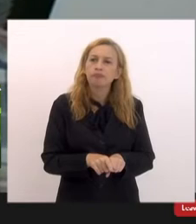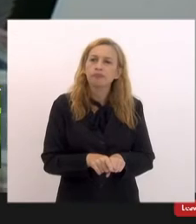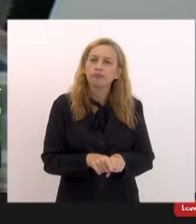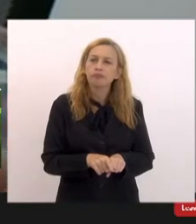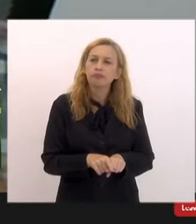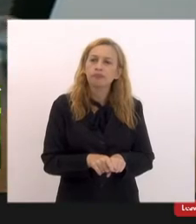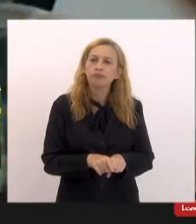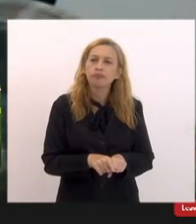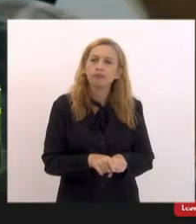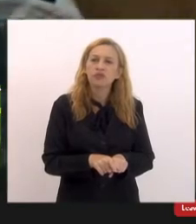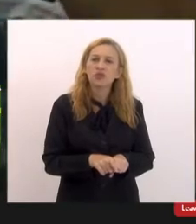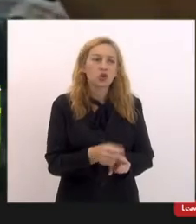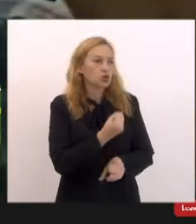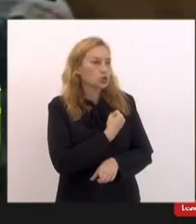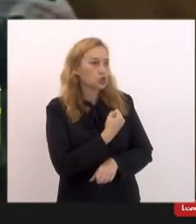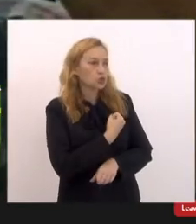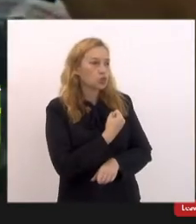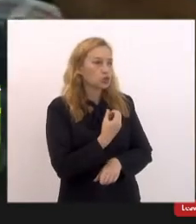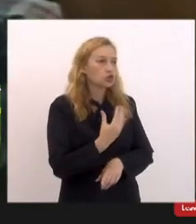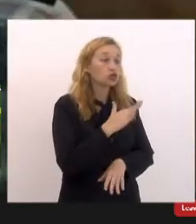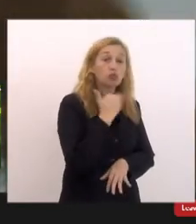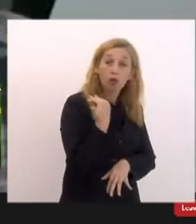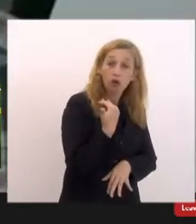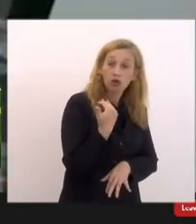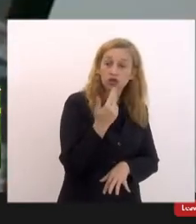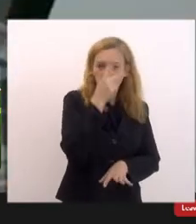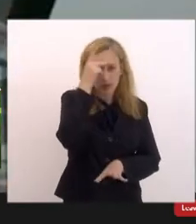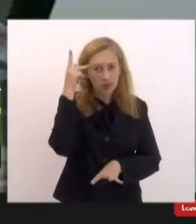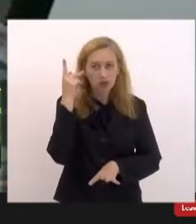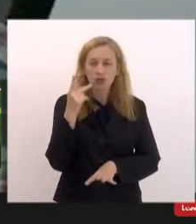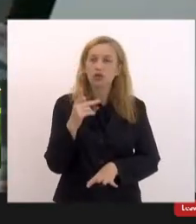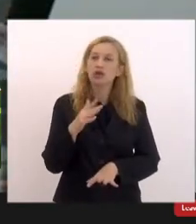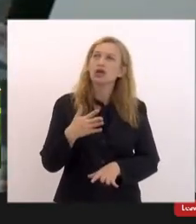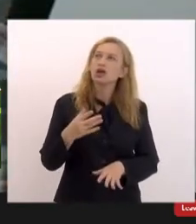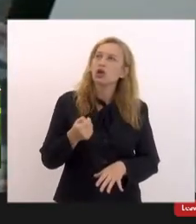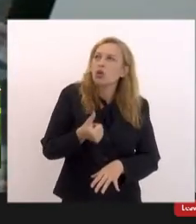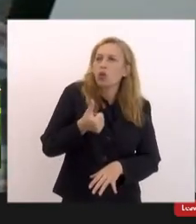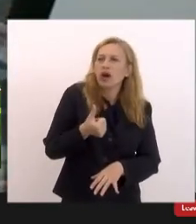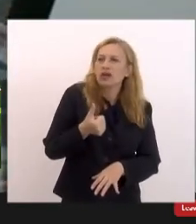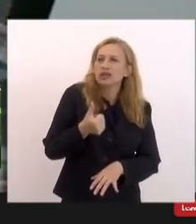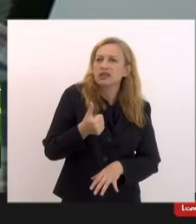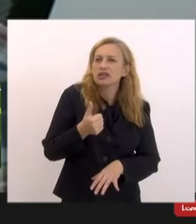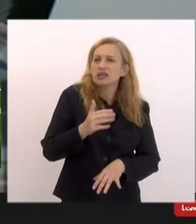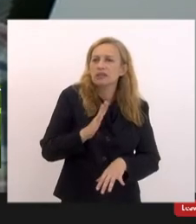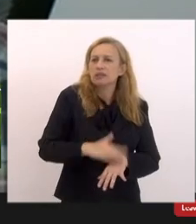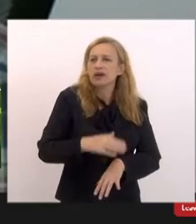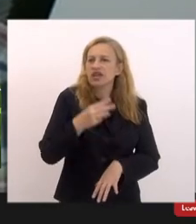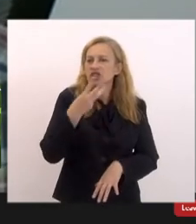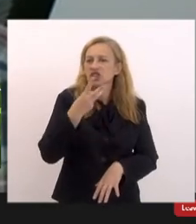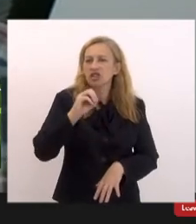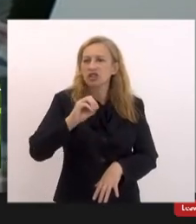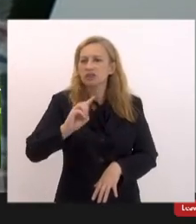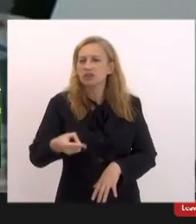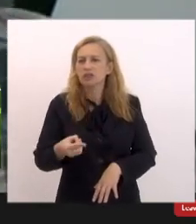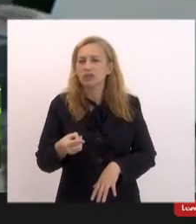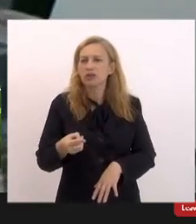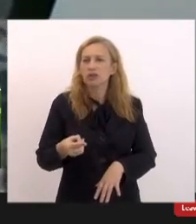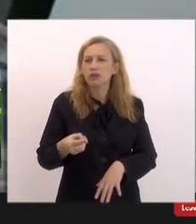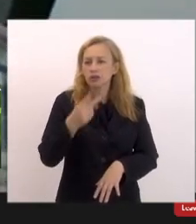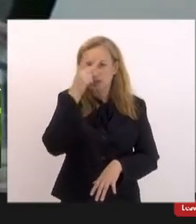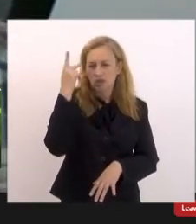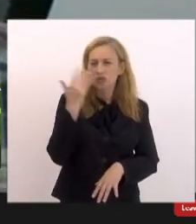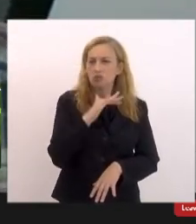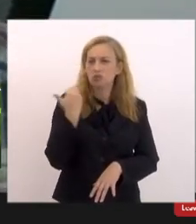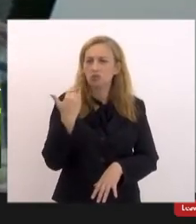e mortes, né, um número elevado de casos. Chegamos a ter aqui quase mais de 30 mil casos por dia, quando no maior